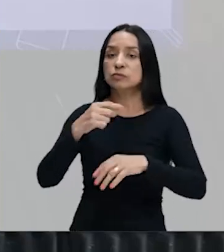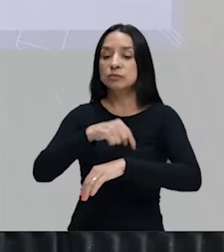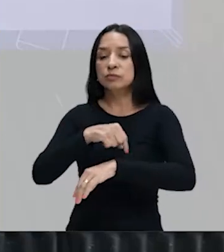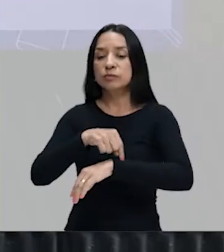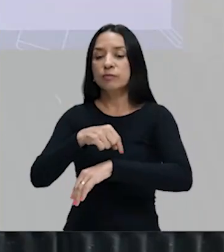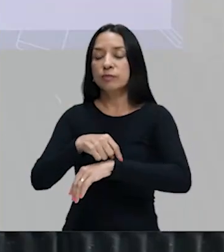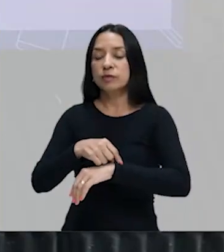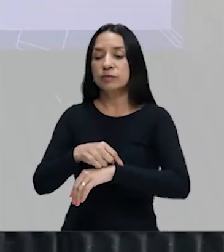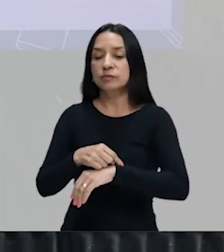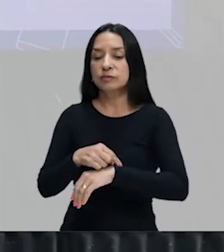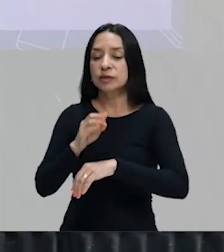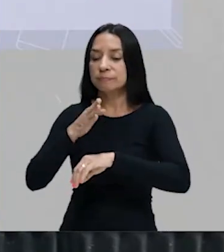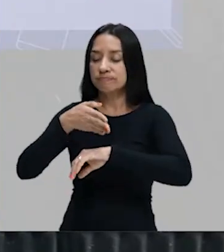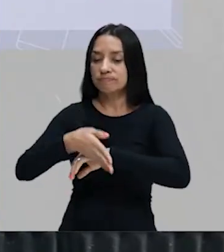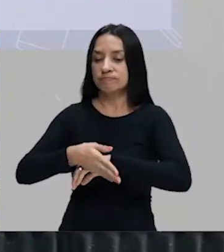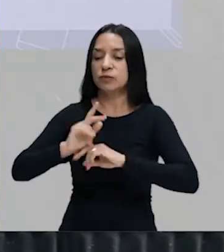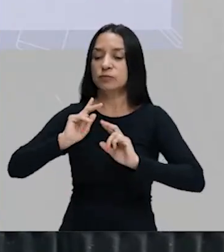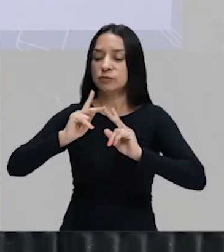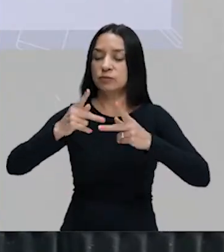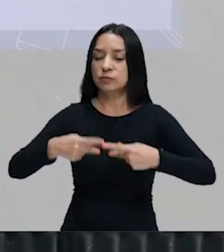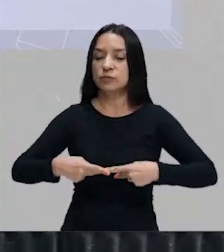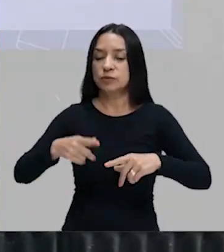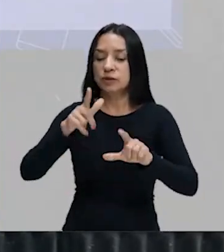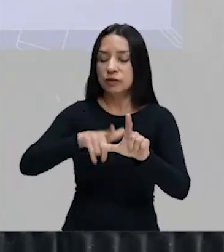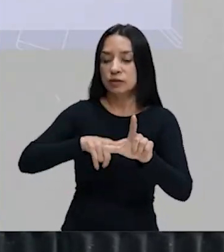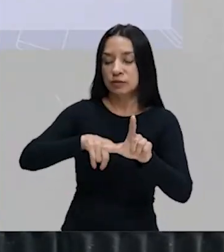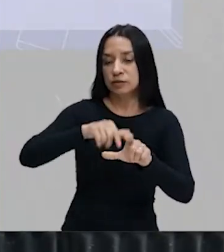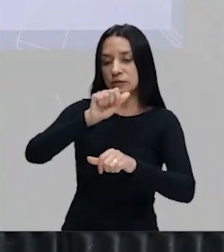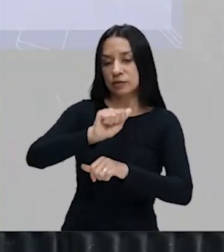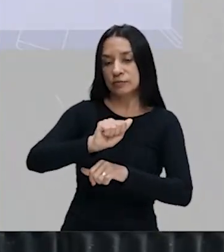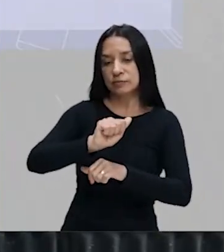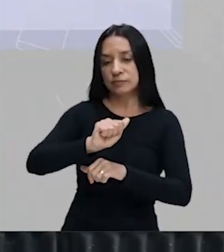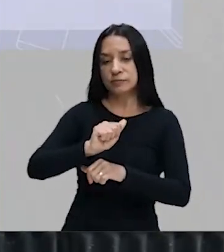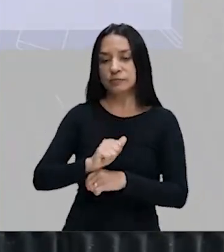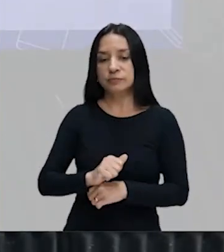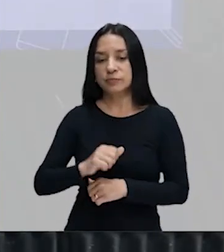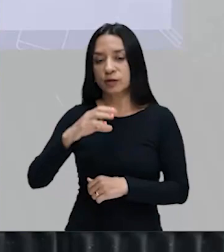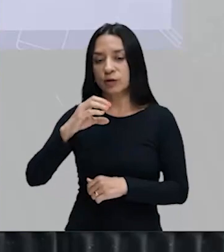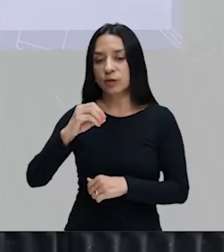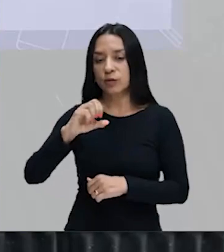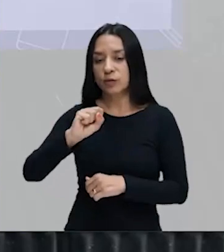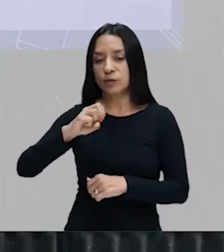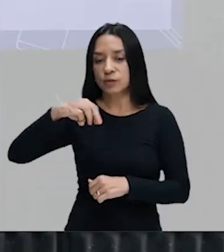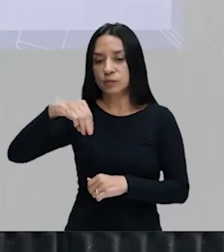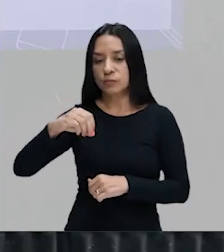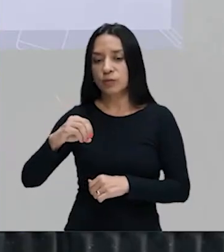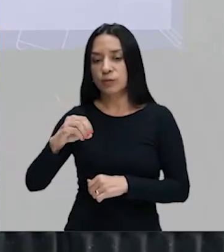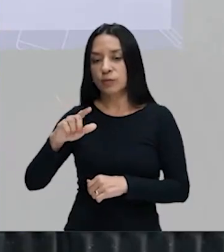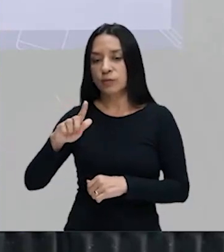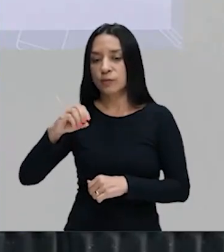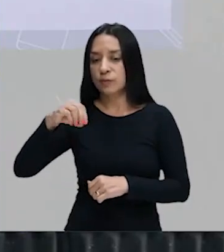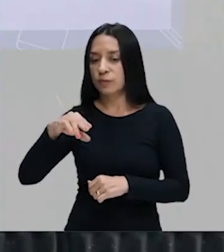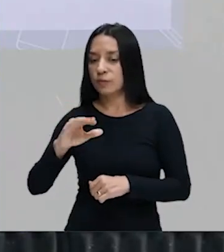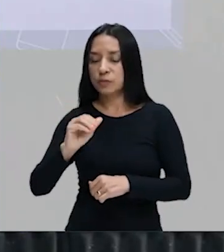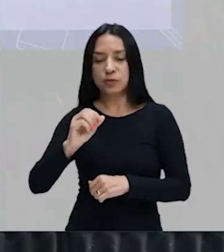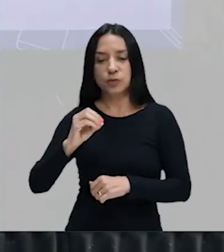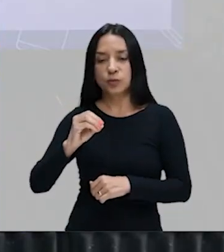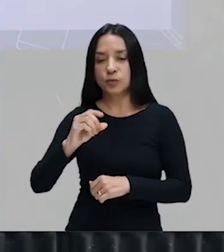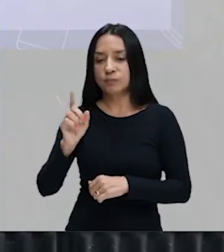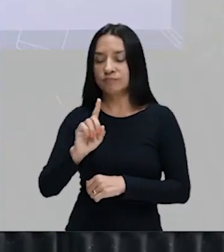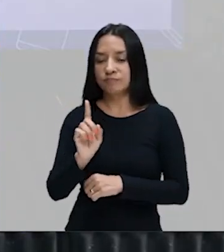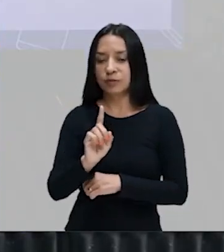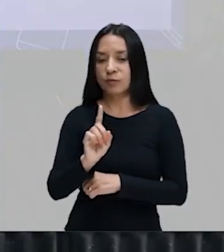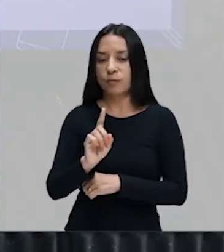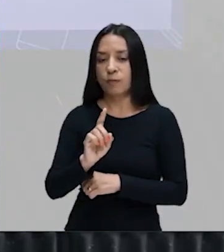é jogada dentro do ser humano. Olha a letra A, cosmogônico não, cosmogônico é do mito, tá errado. Letra B já começa